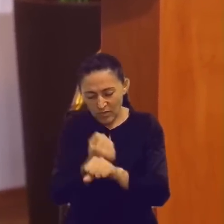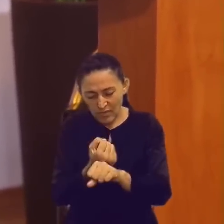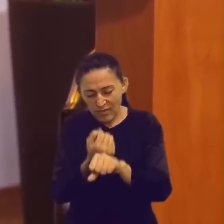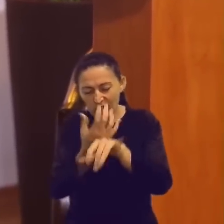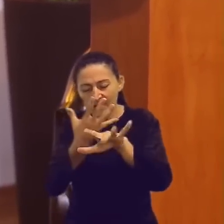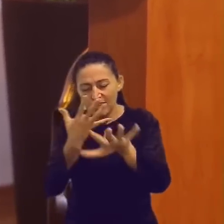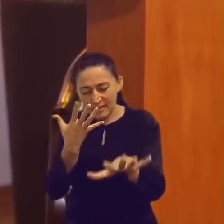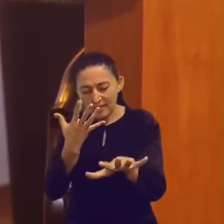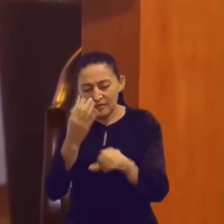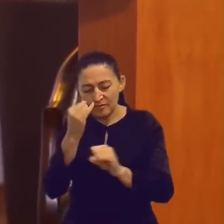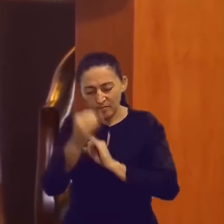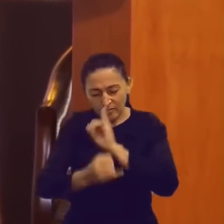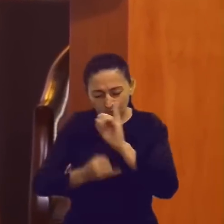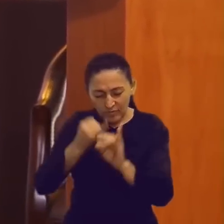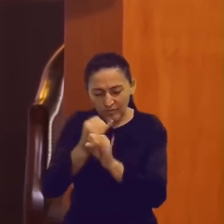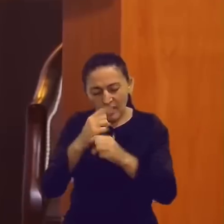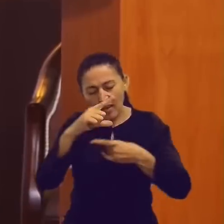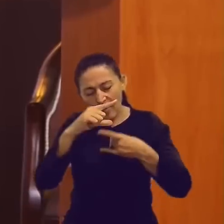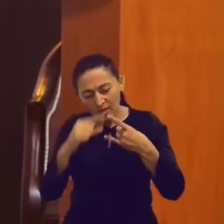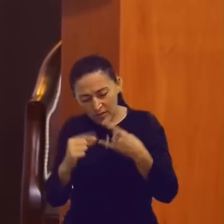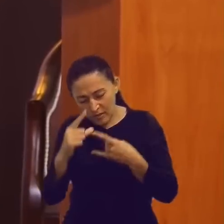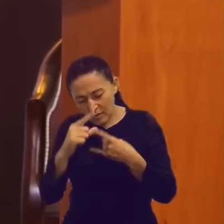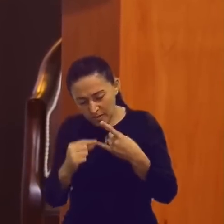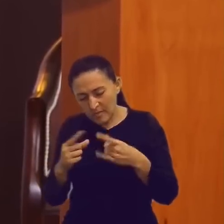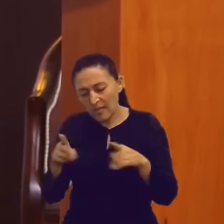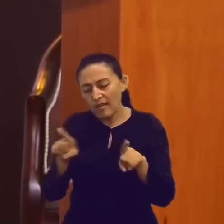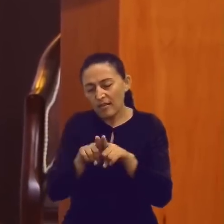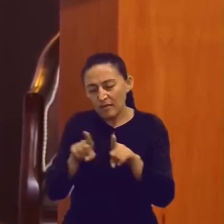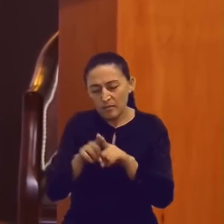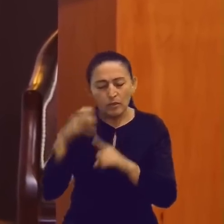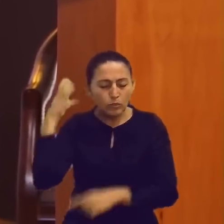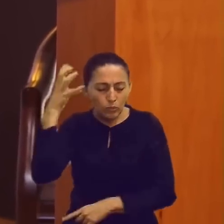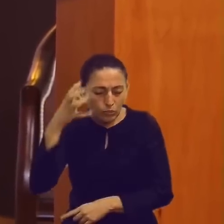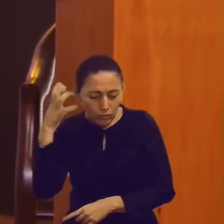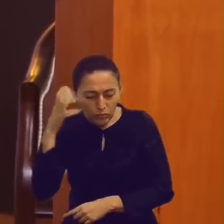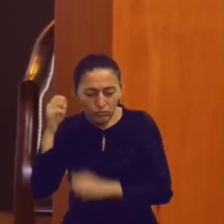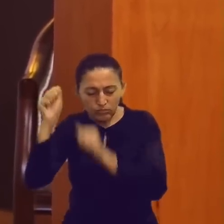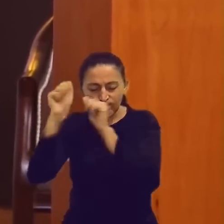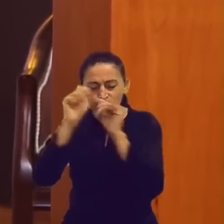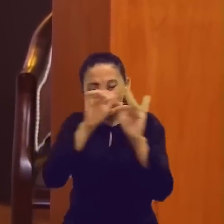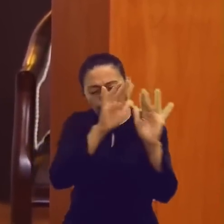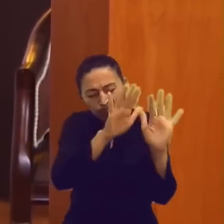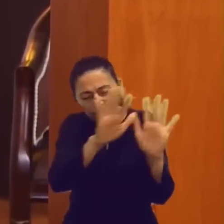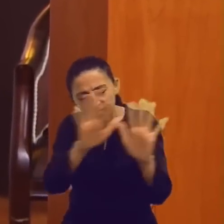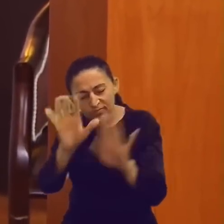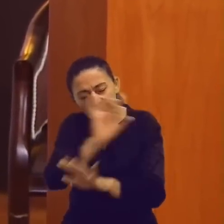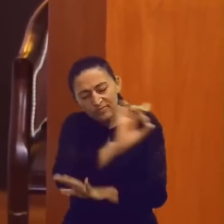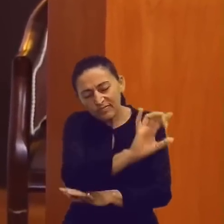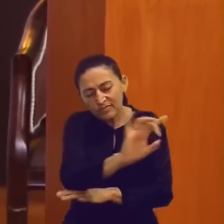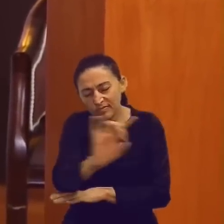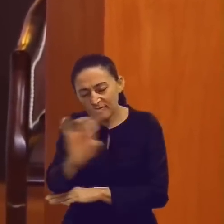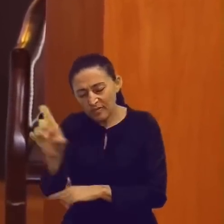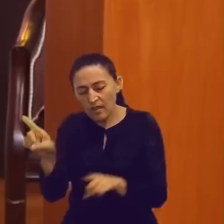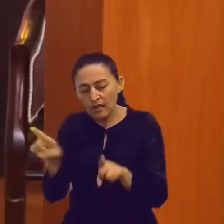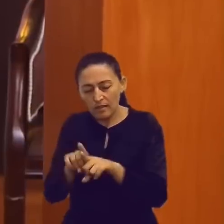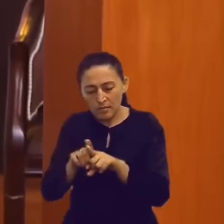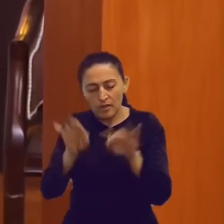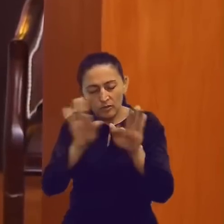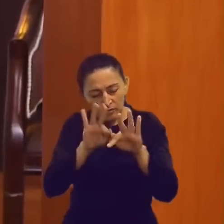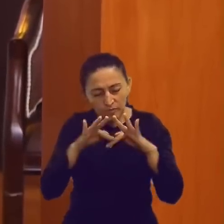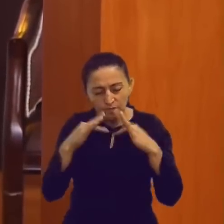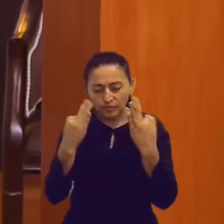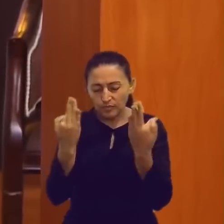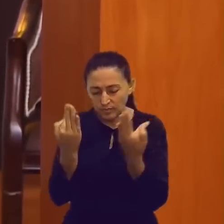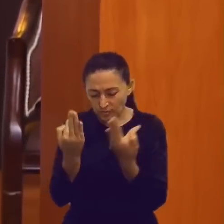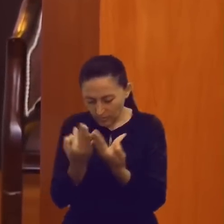do YouTube, da rádio, que a Tua bênção esteja sobre cada um, bem como também os seus familiares. Venha suprir